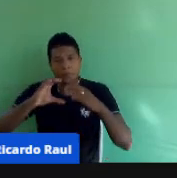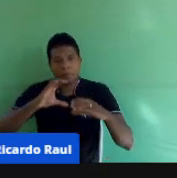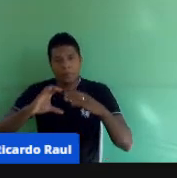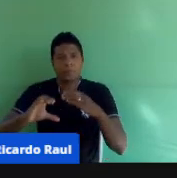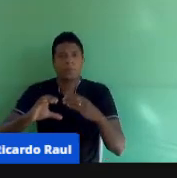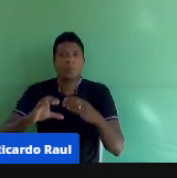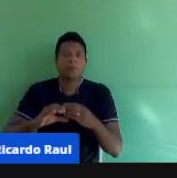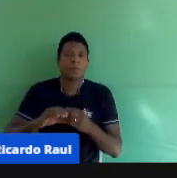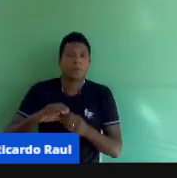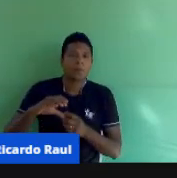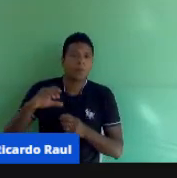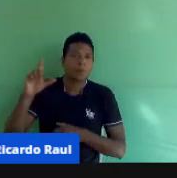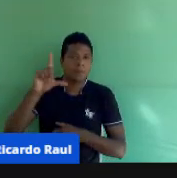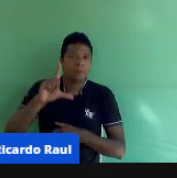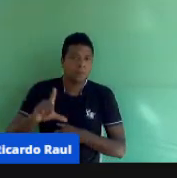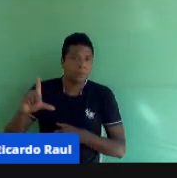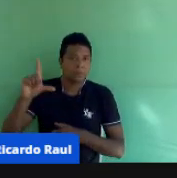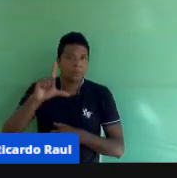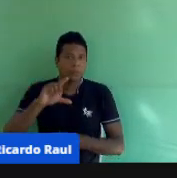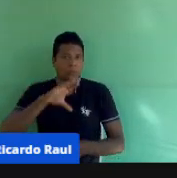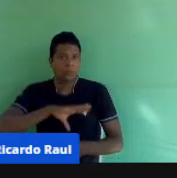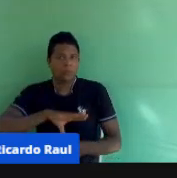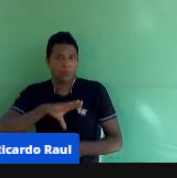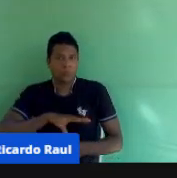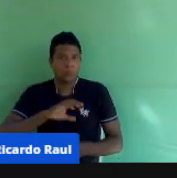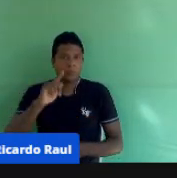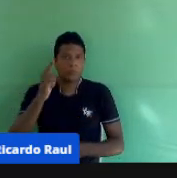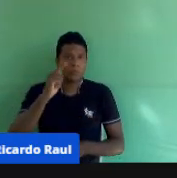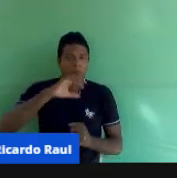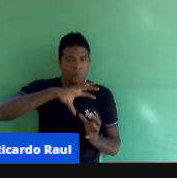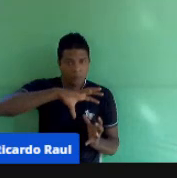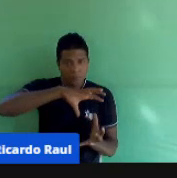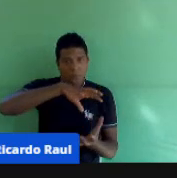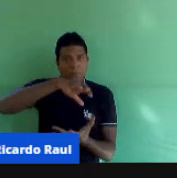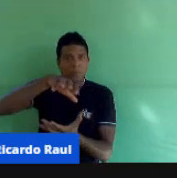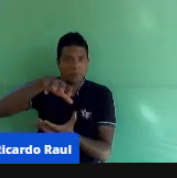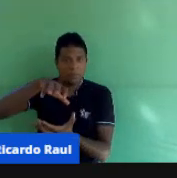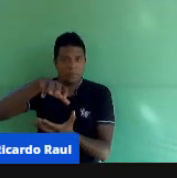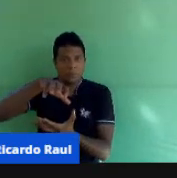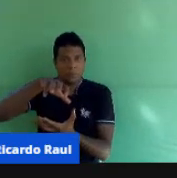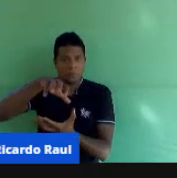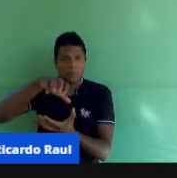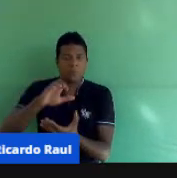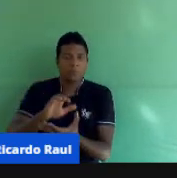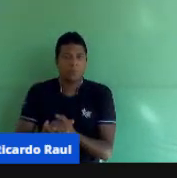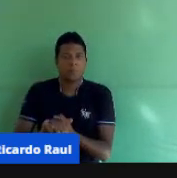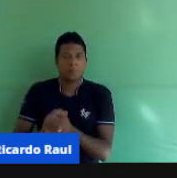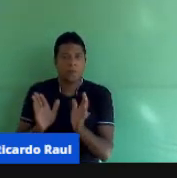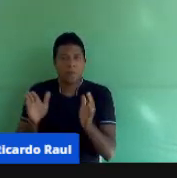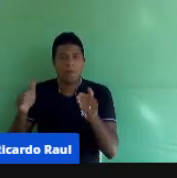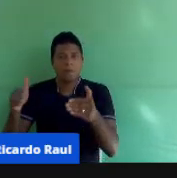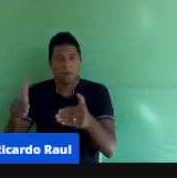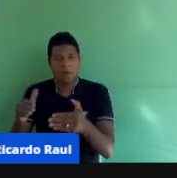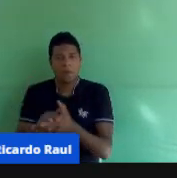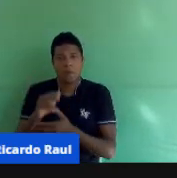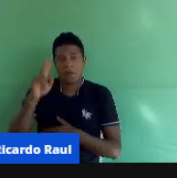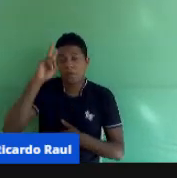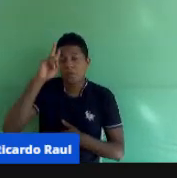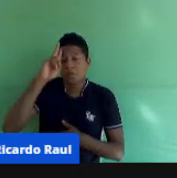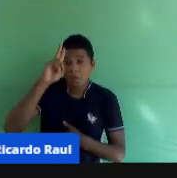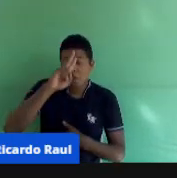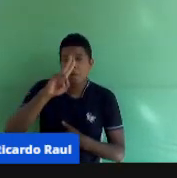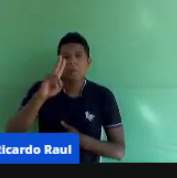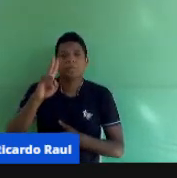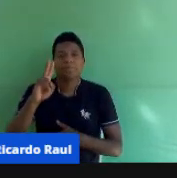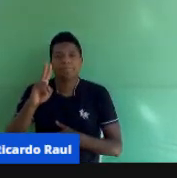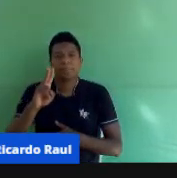no português, a geografia em si, que é a nossa ciência objeto, né? A história,